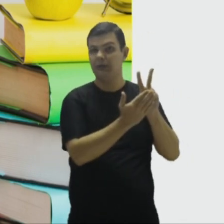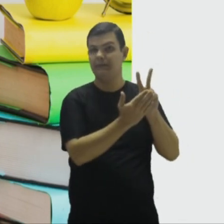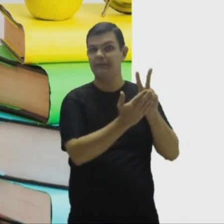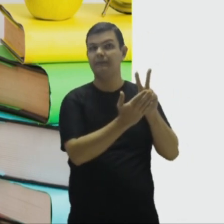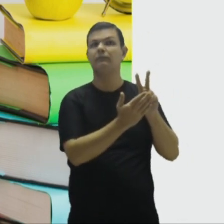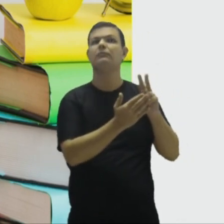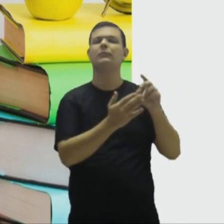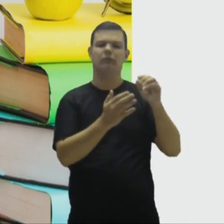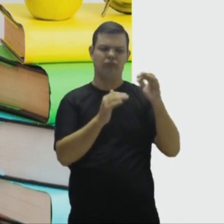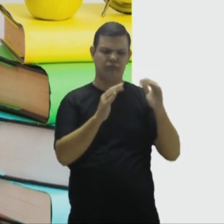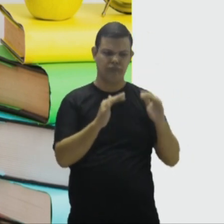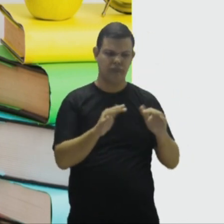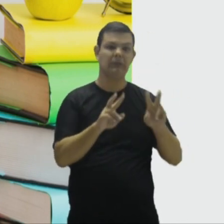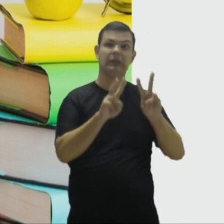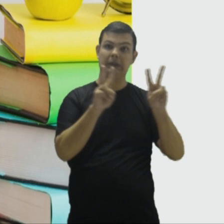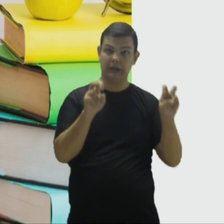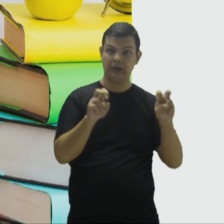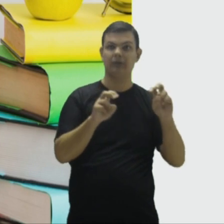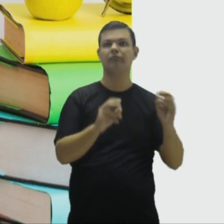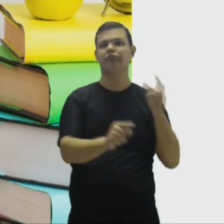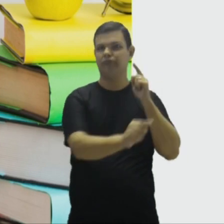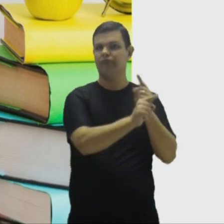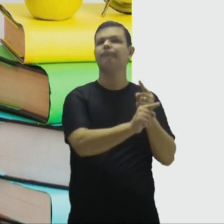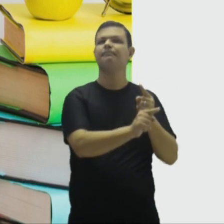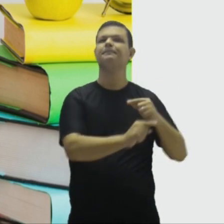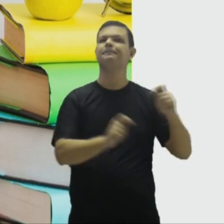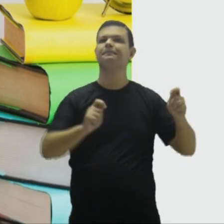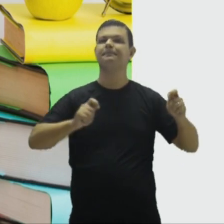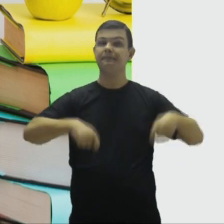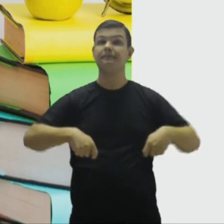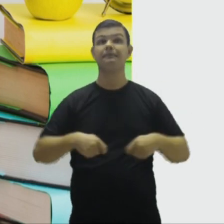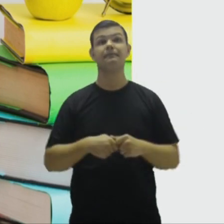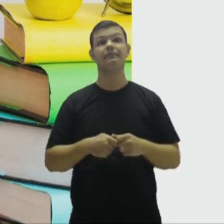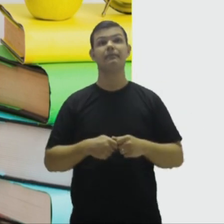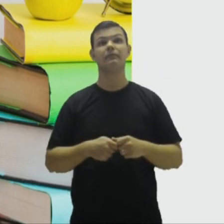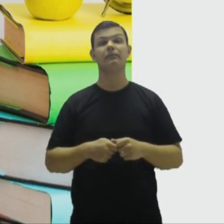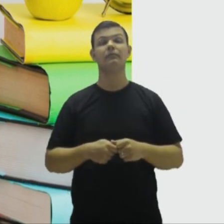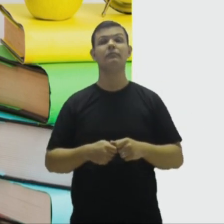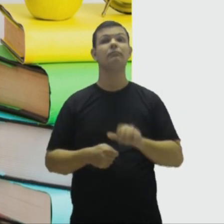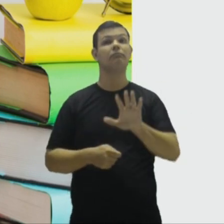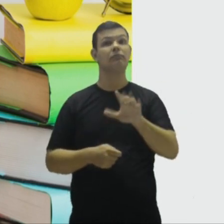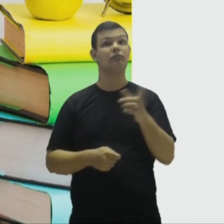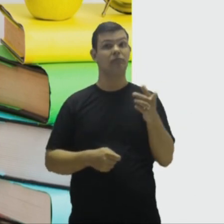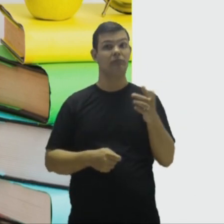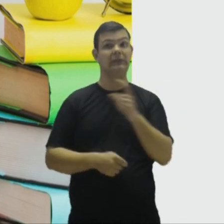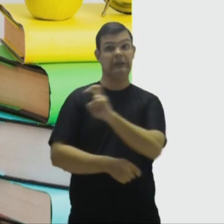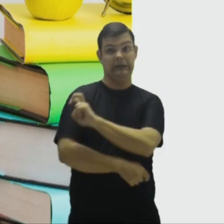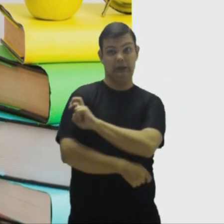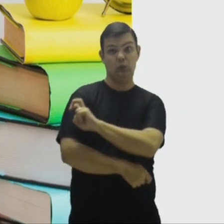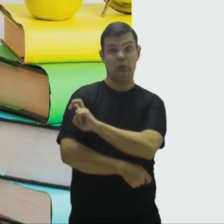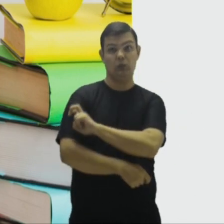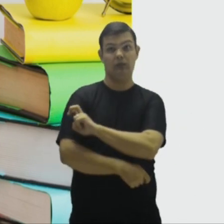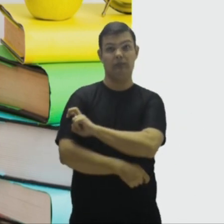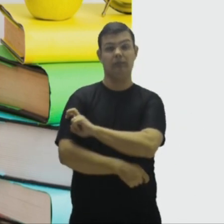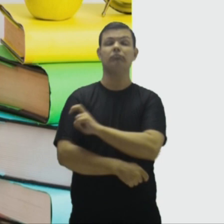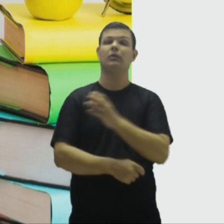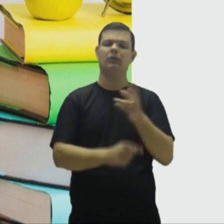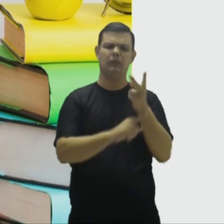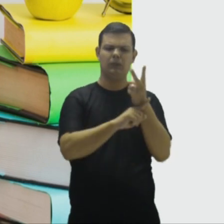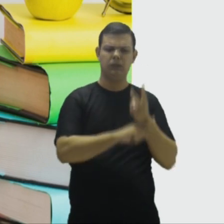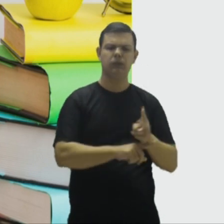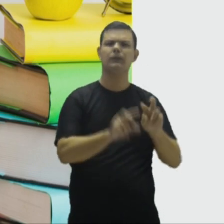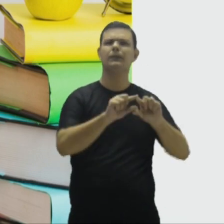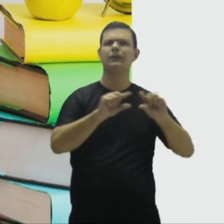Você vai lá nesse assunto que você vai identificar esse conteúdo que estamos trabalhando hoje. Para quem é do 5º ano, você vai procurar